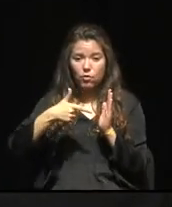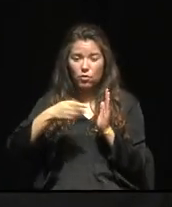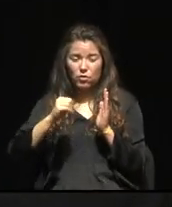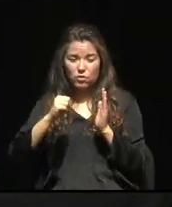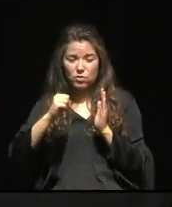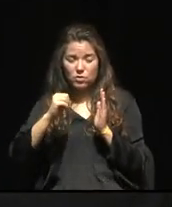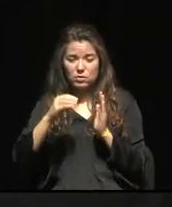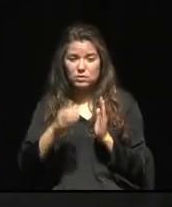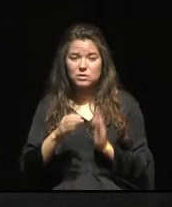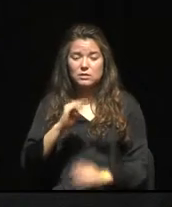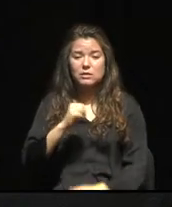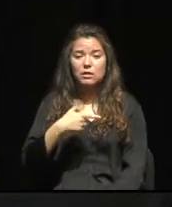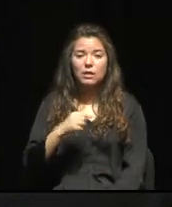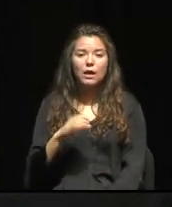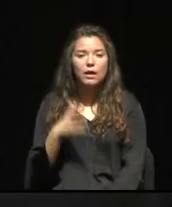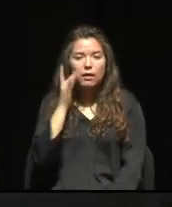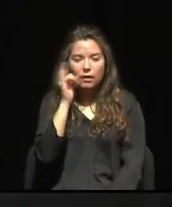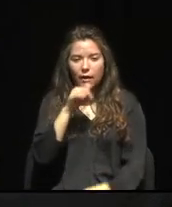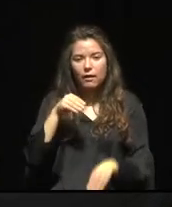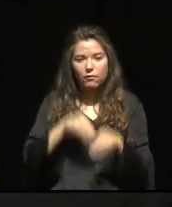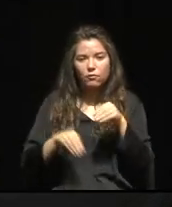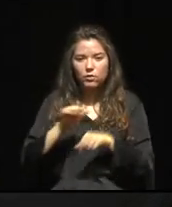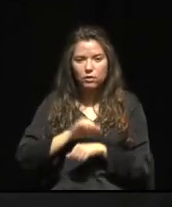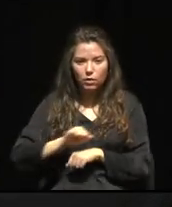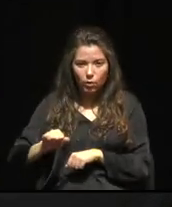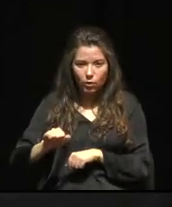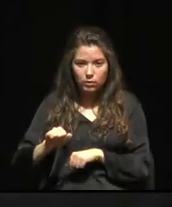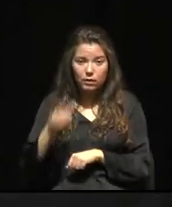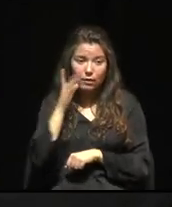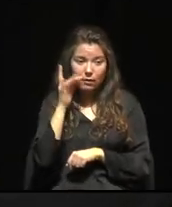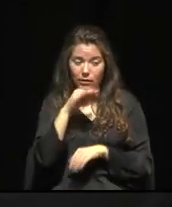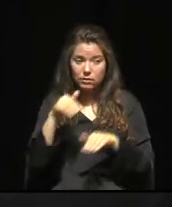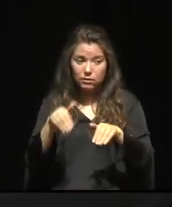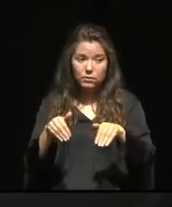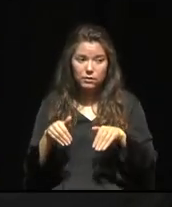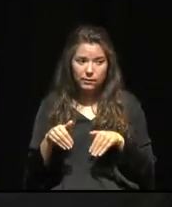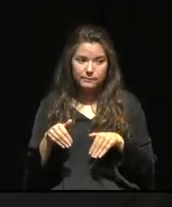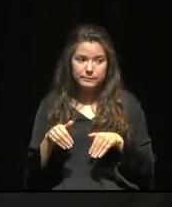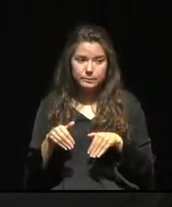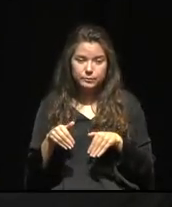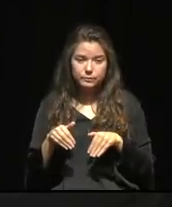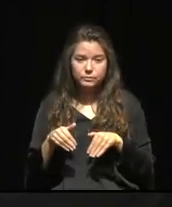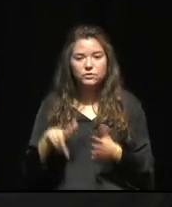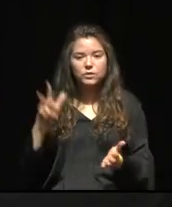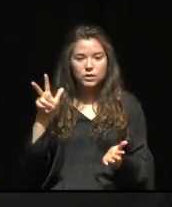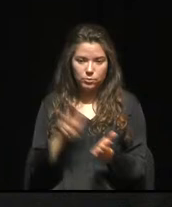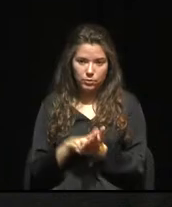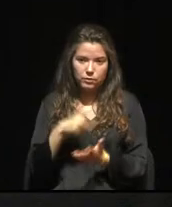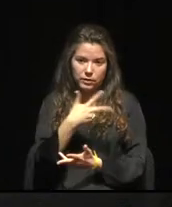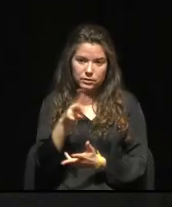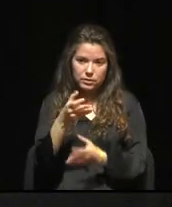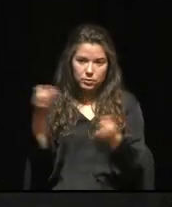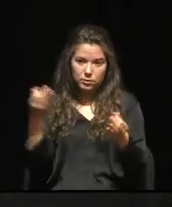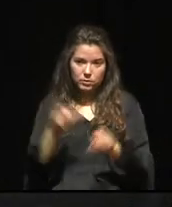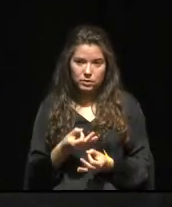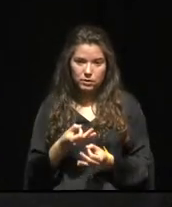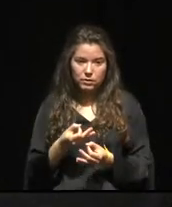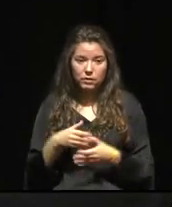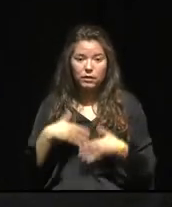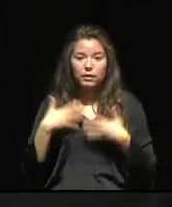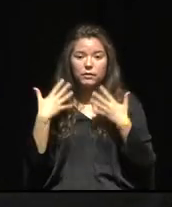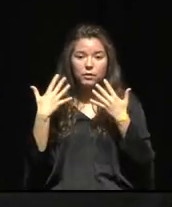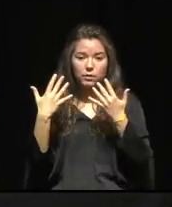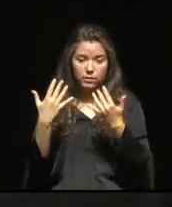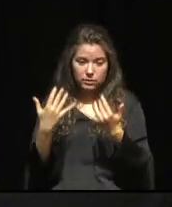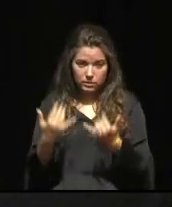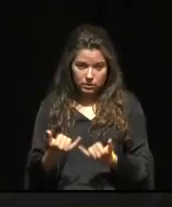Santana quem Vota contra quem se abstém foi aprovado por unanimidade passamos